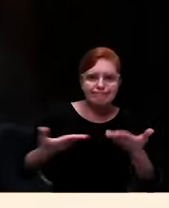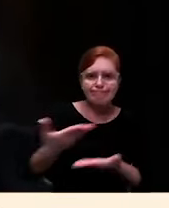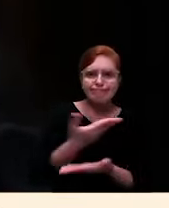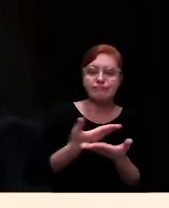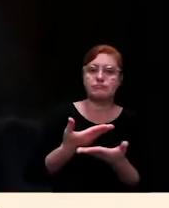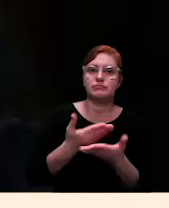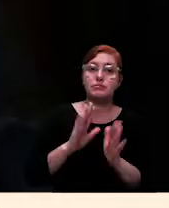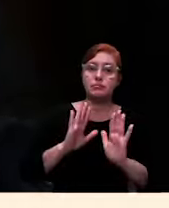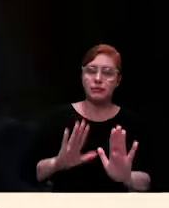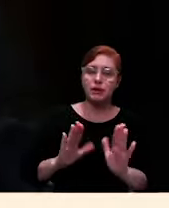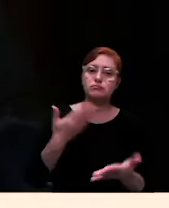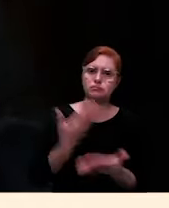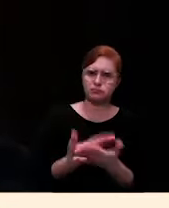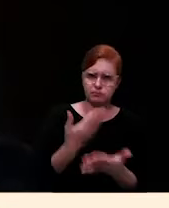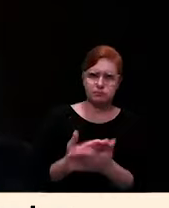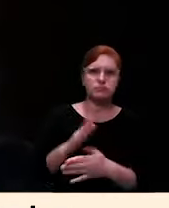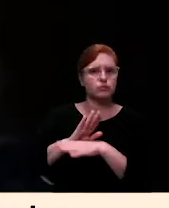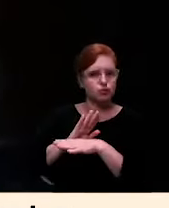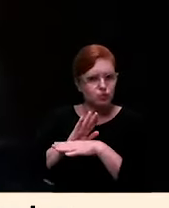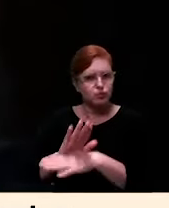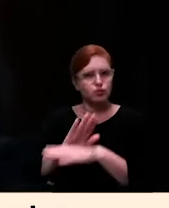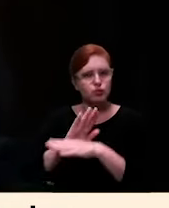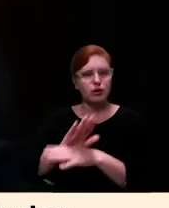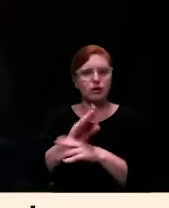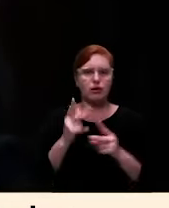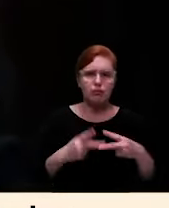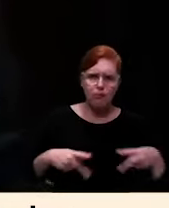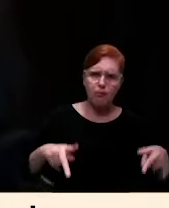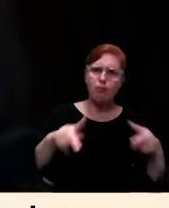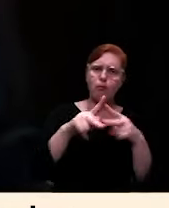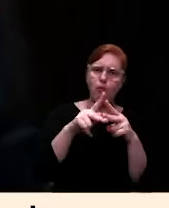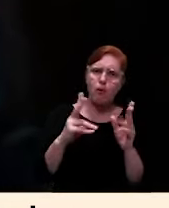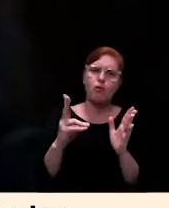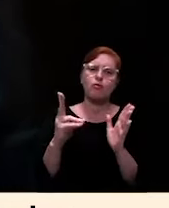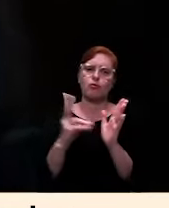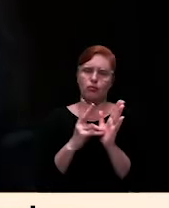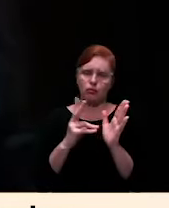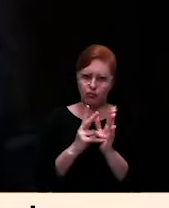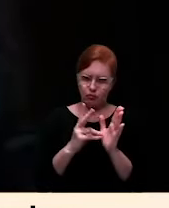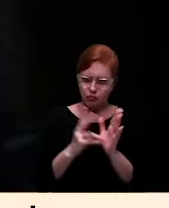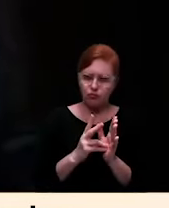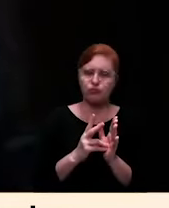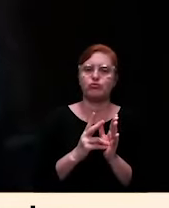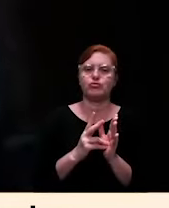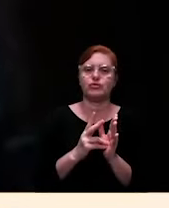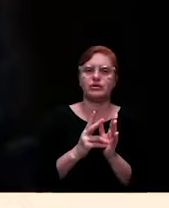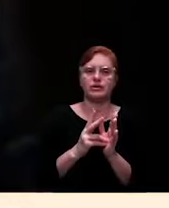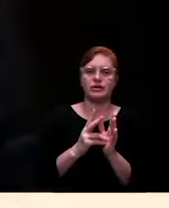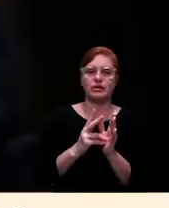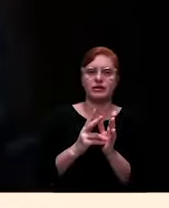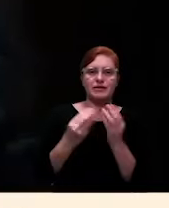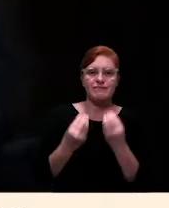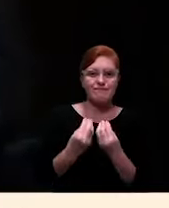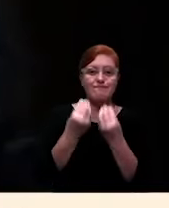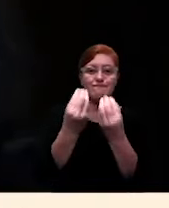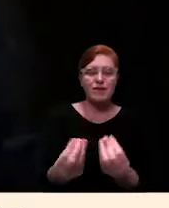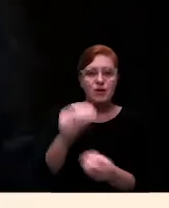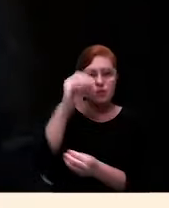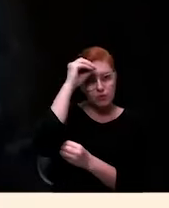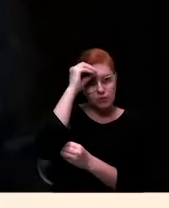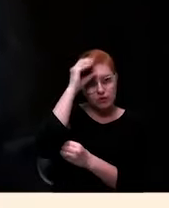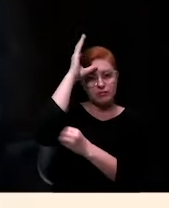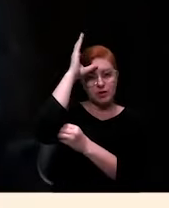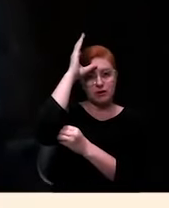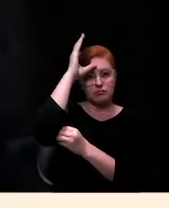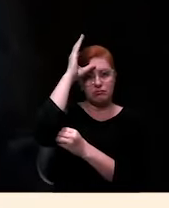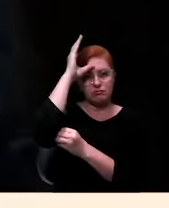para se aculturar. Estudar para poder ajudar a população indígena do seu povo,